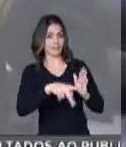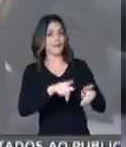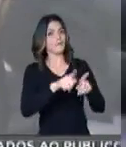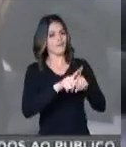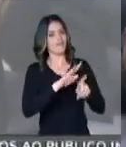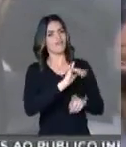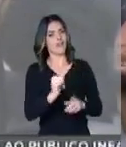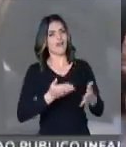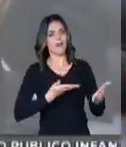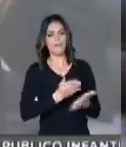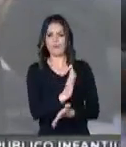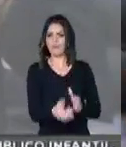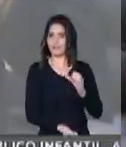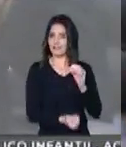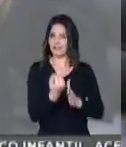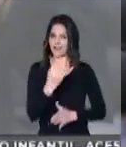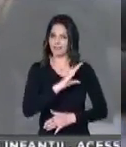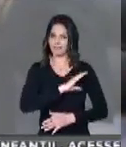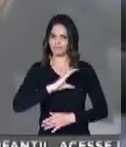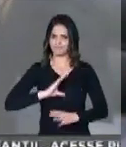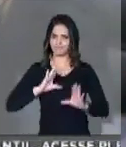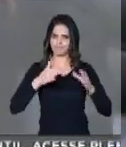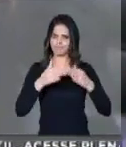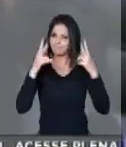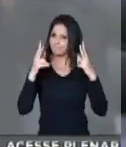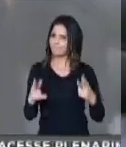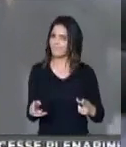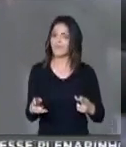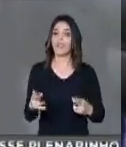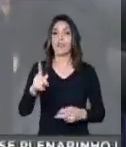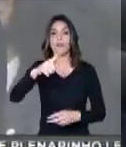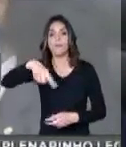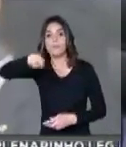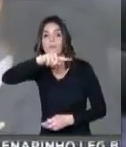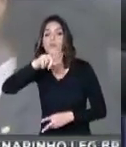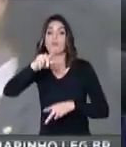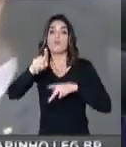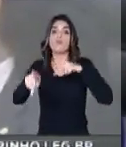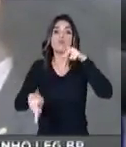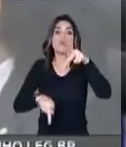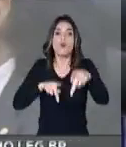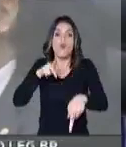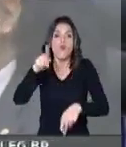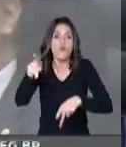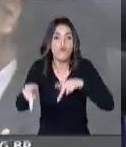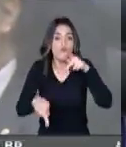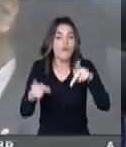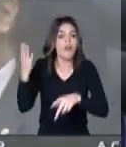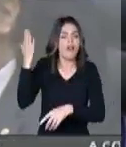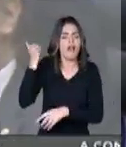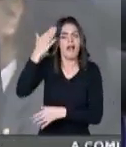casa para aprovarmos de maneira igual, para que esses homens e mulheres que acreditaram no